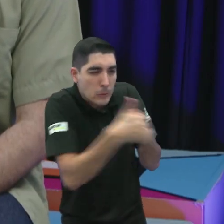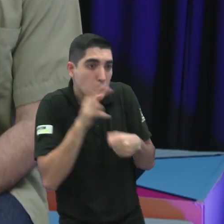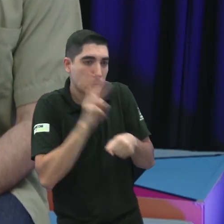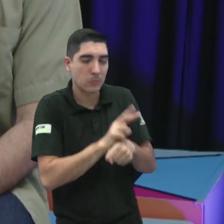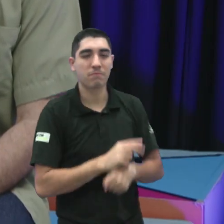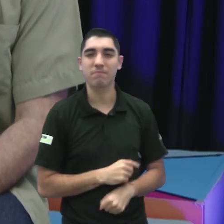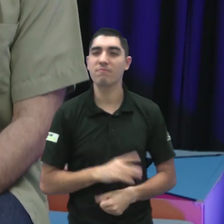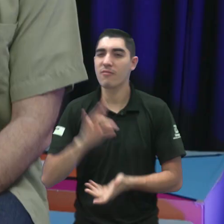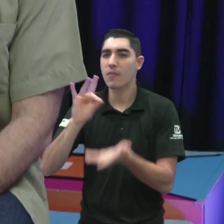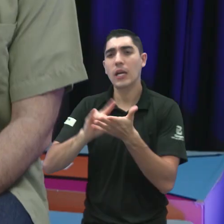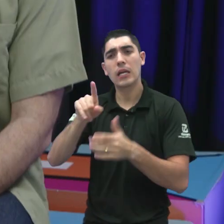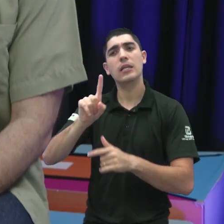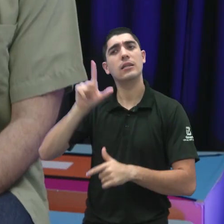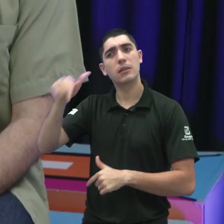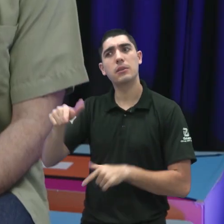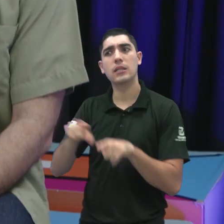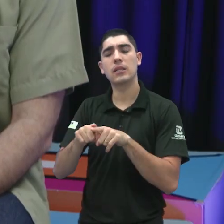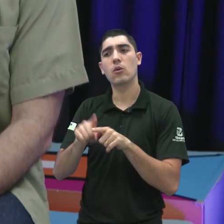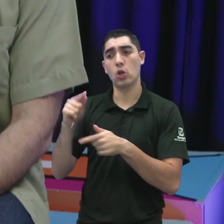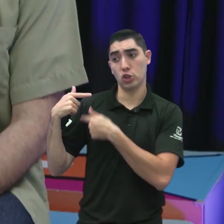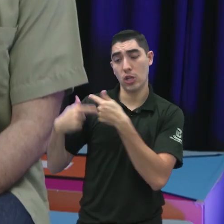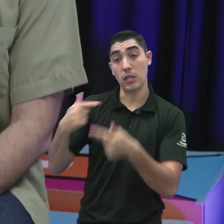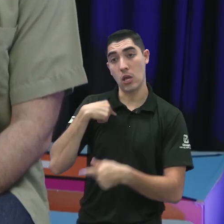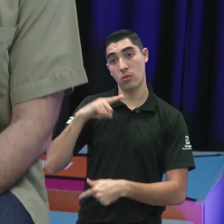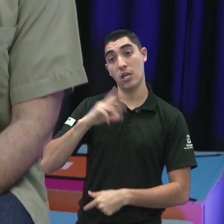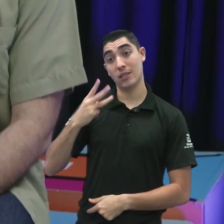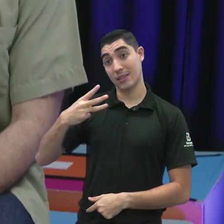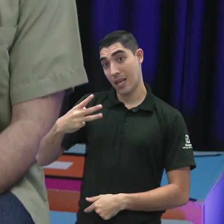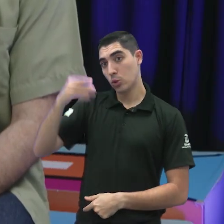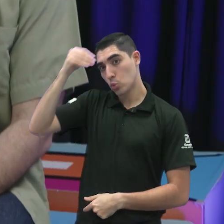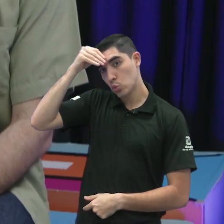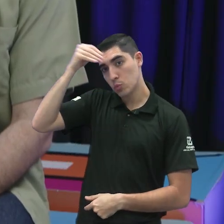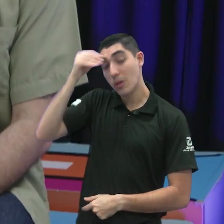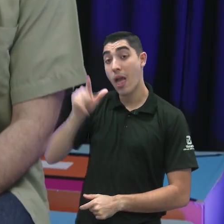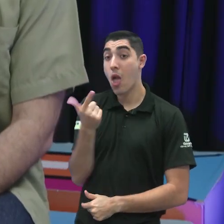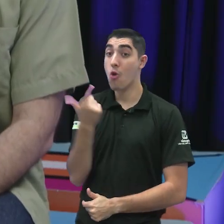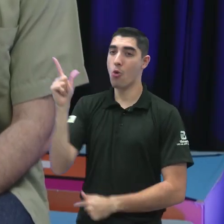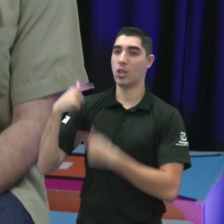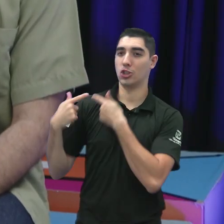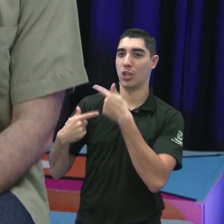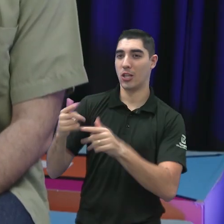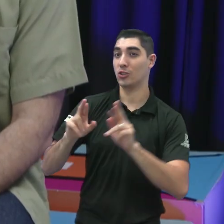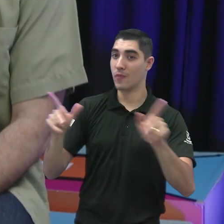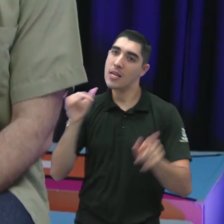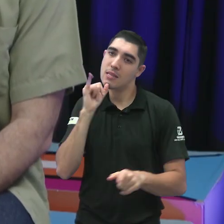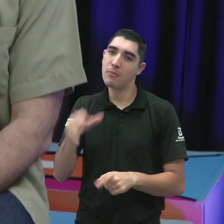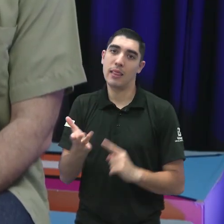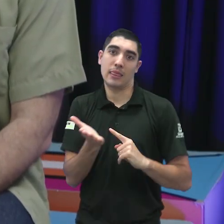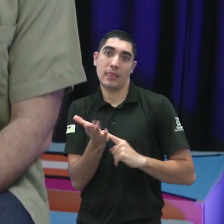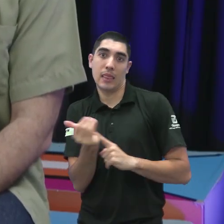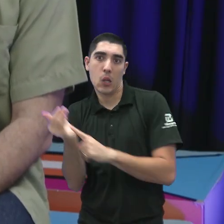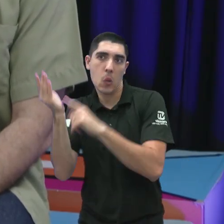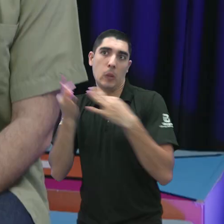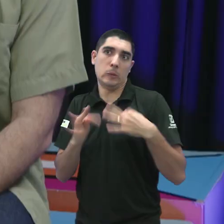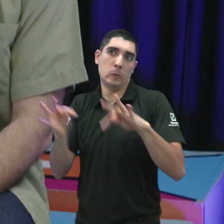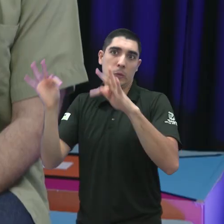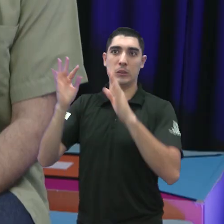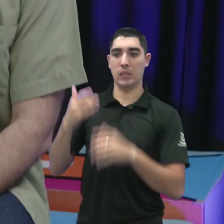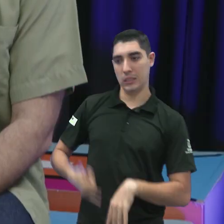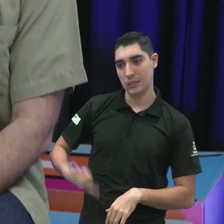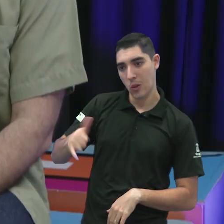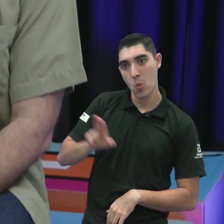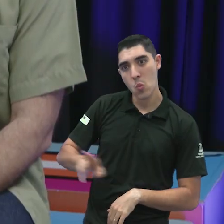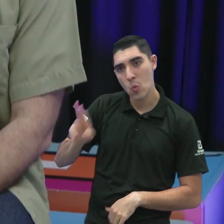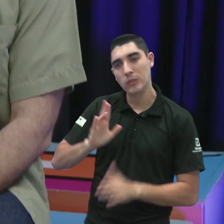aí passa também para as outras gerações, né? Eu já tenho 3 sobrinhos e aí a outra geração, como o Bruno falou, tecnologia, o celular, né?